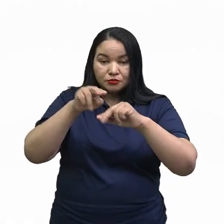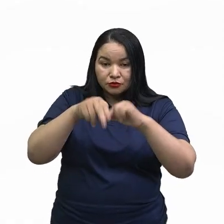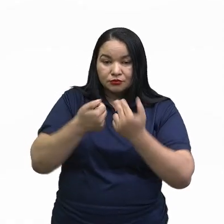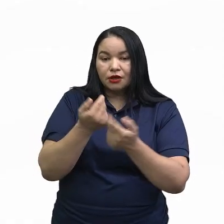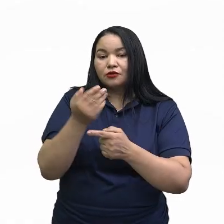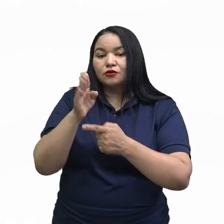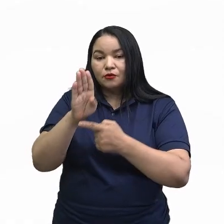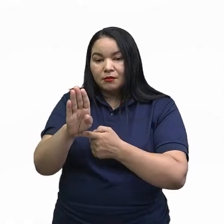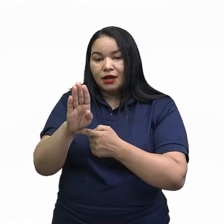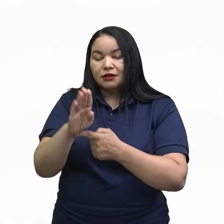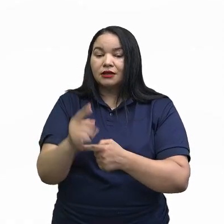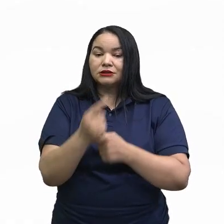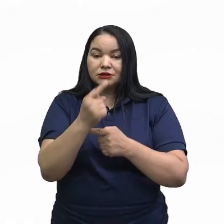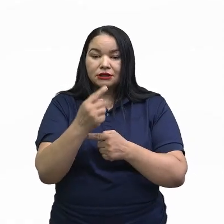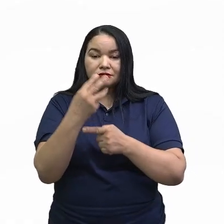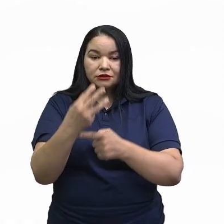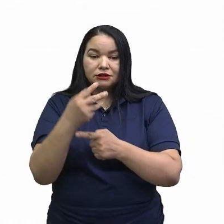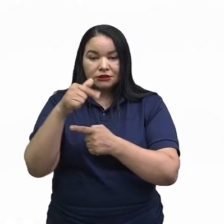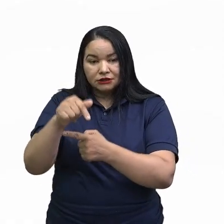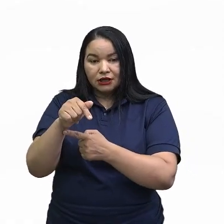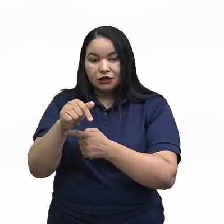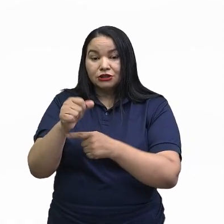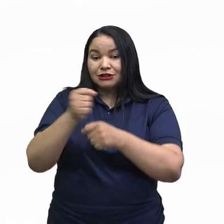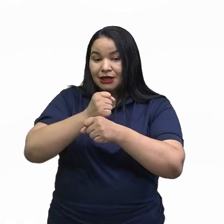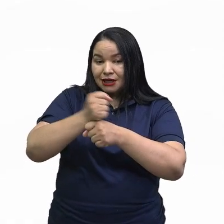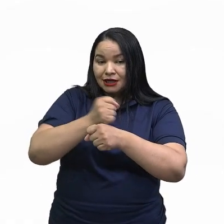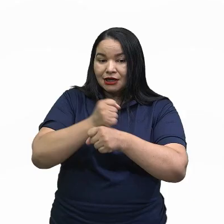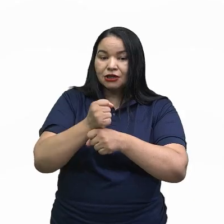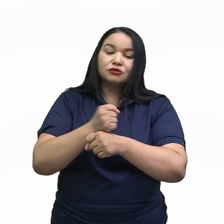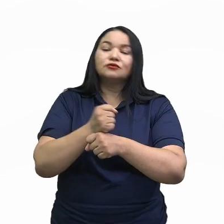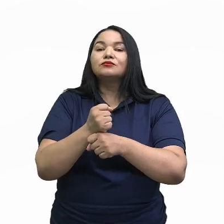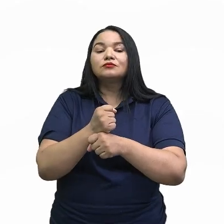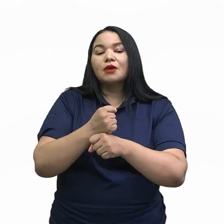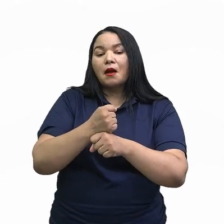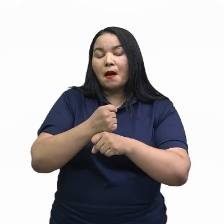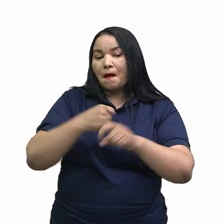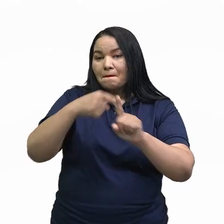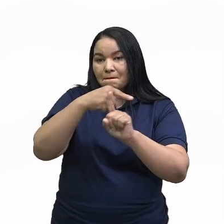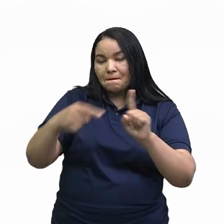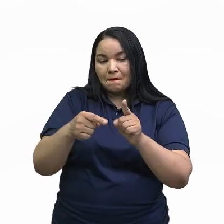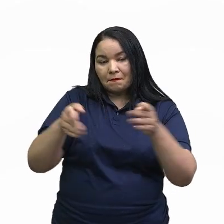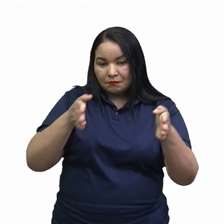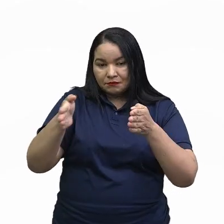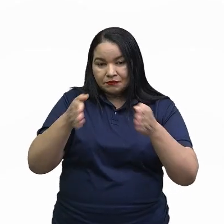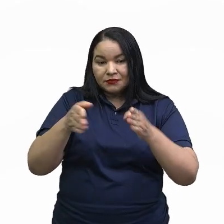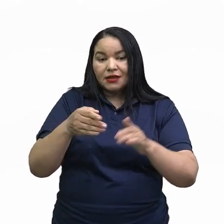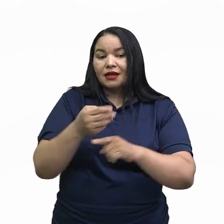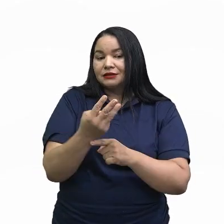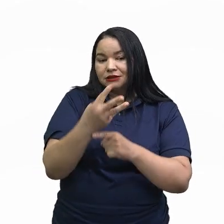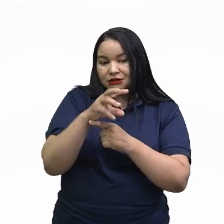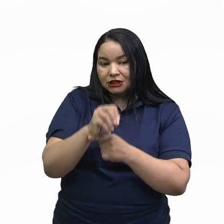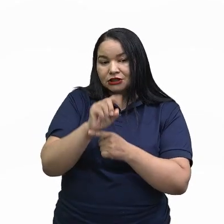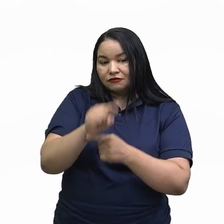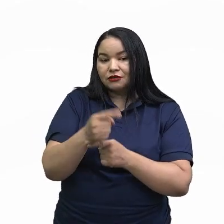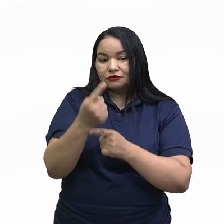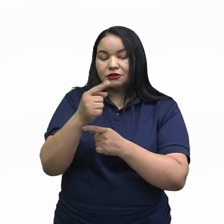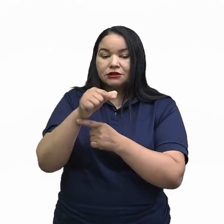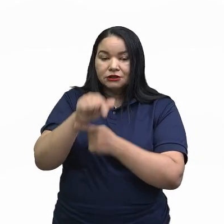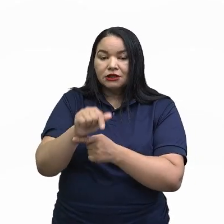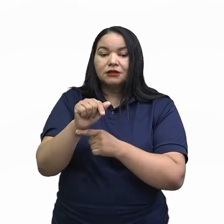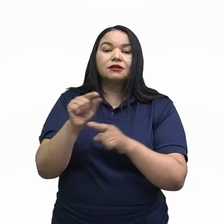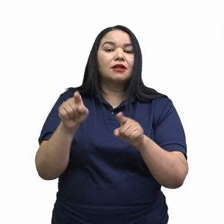de 30, né, anos ali, né? E ele é responsável, ou pelo menos foi o responsável